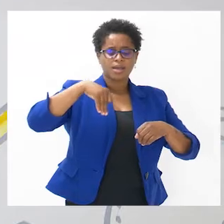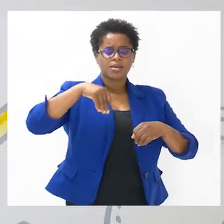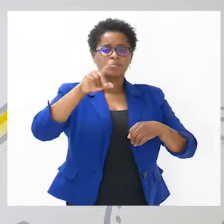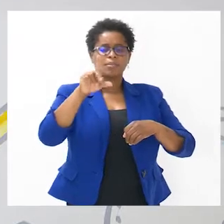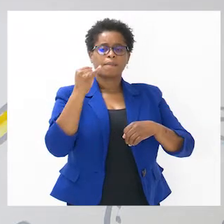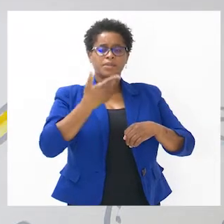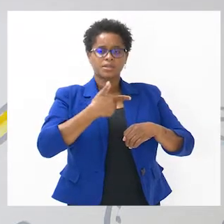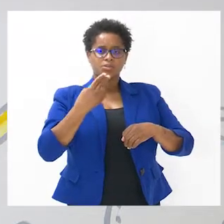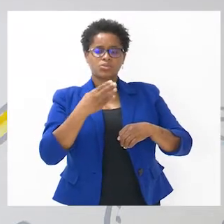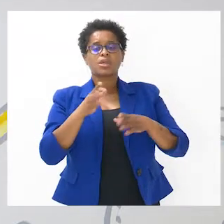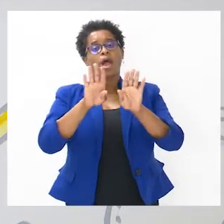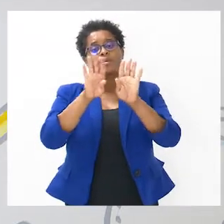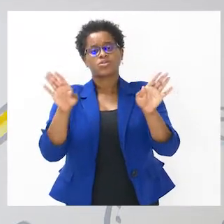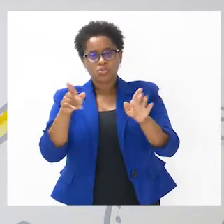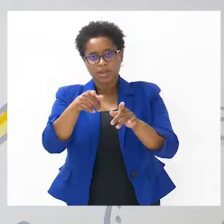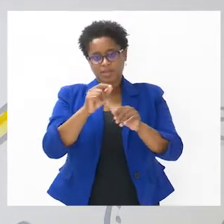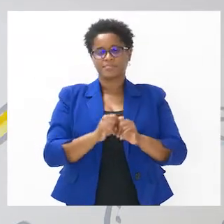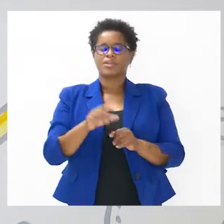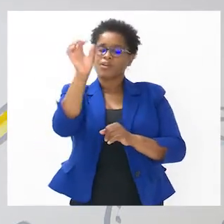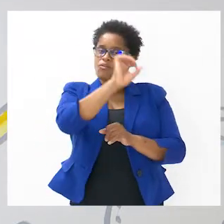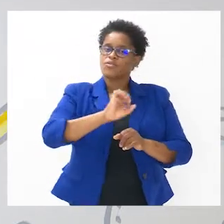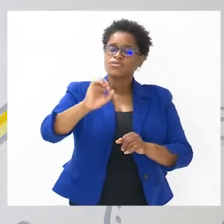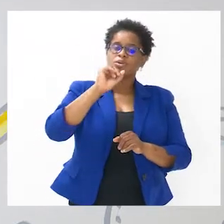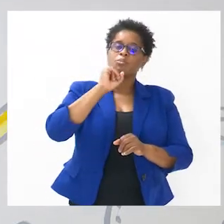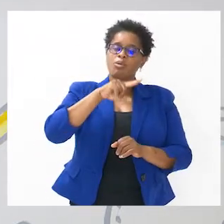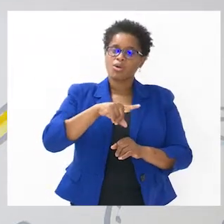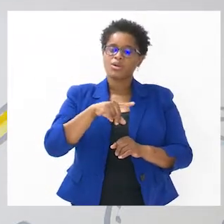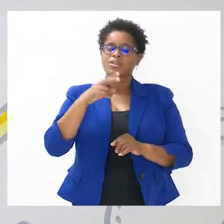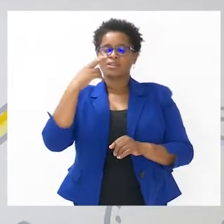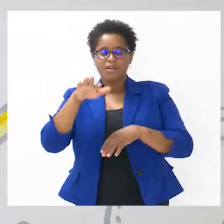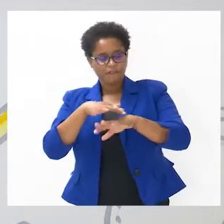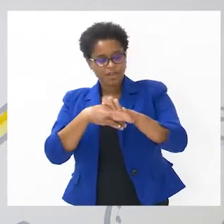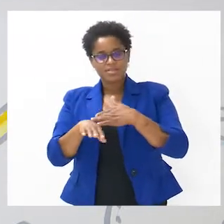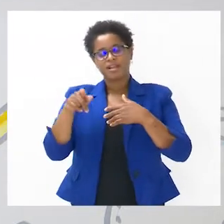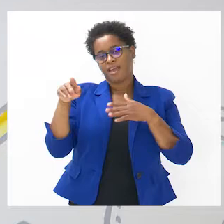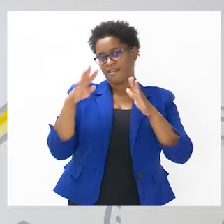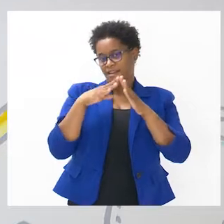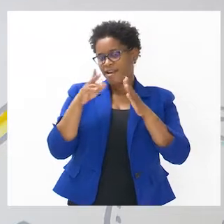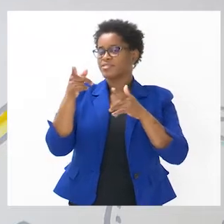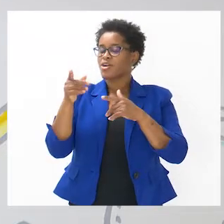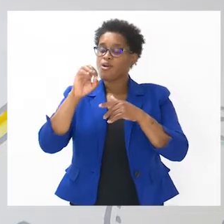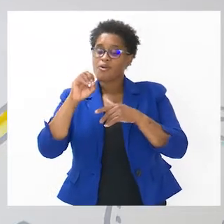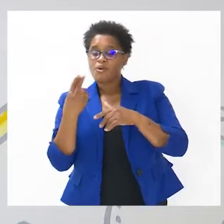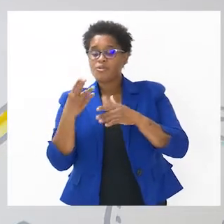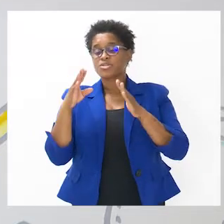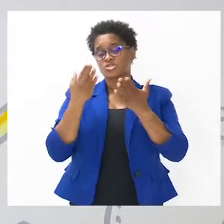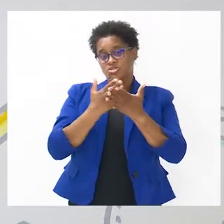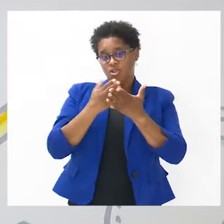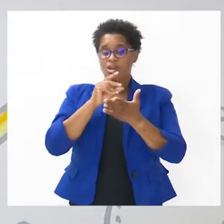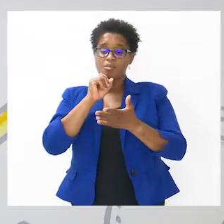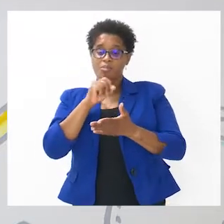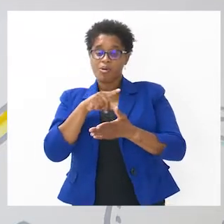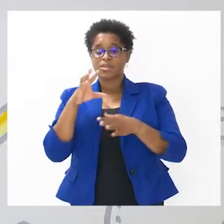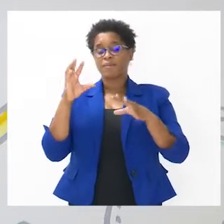não é? Vocês podem fazer em casa ou na escola, podem